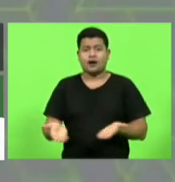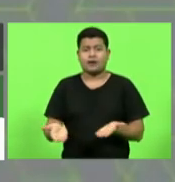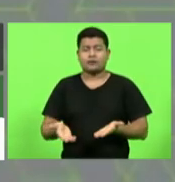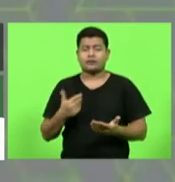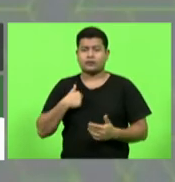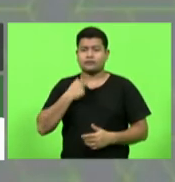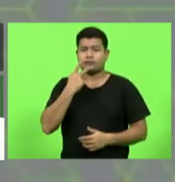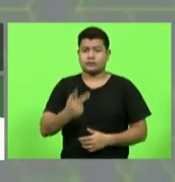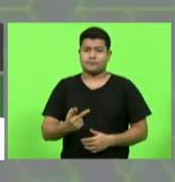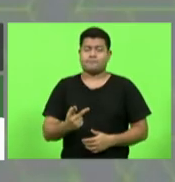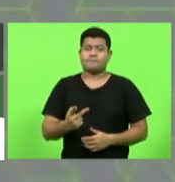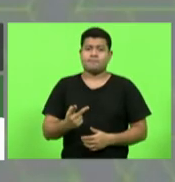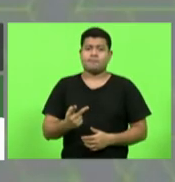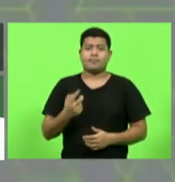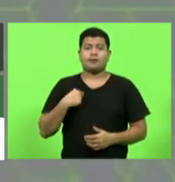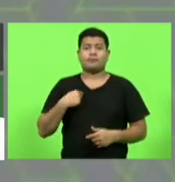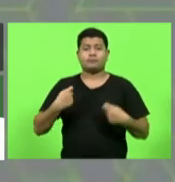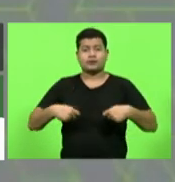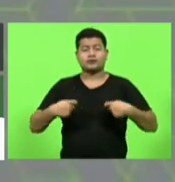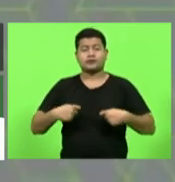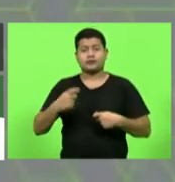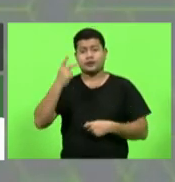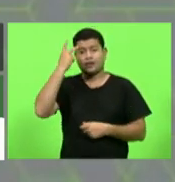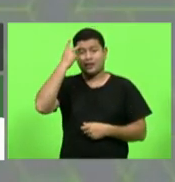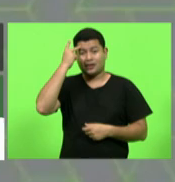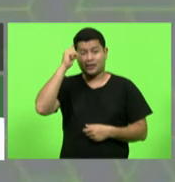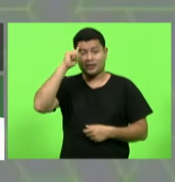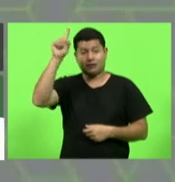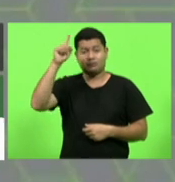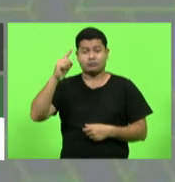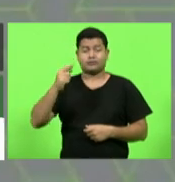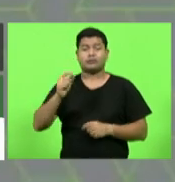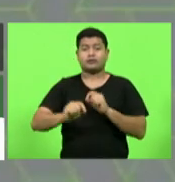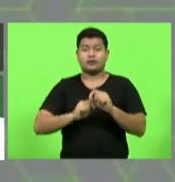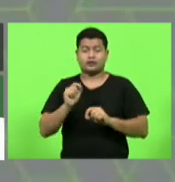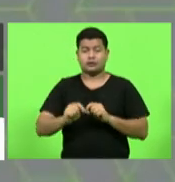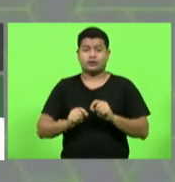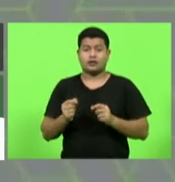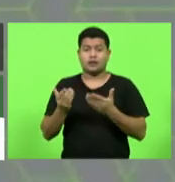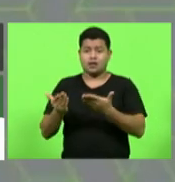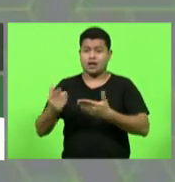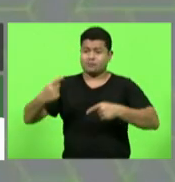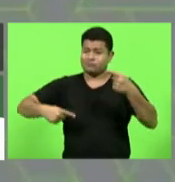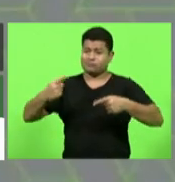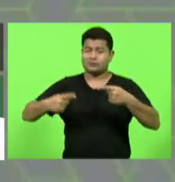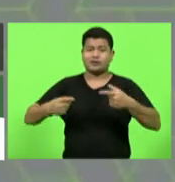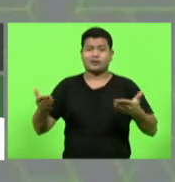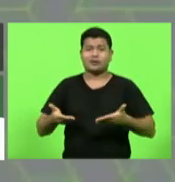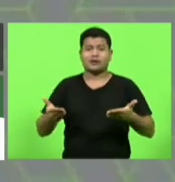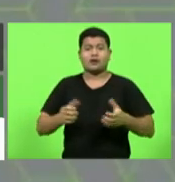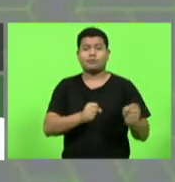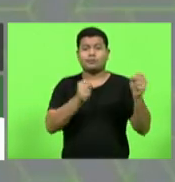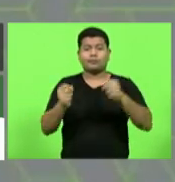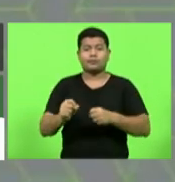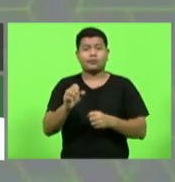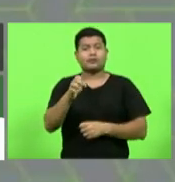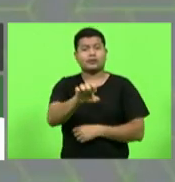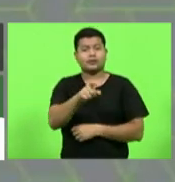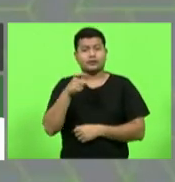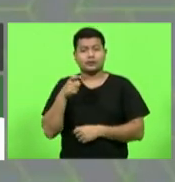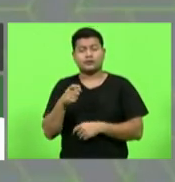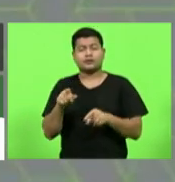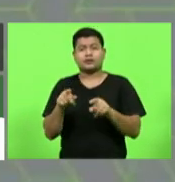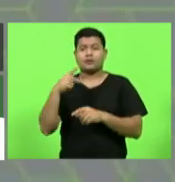fala, reforçar a importância desse debate para que o Poder Executivo, o Parlamento, as categorias e a sociedade como um todo,